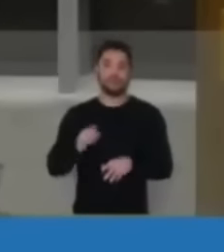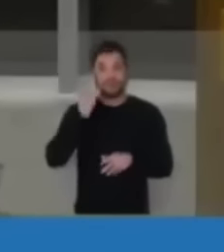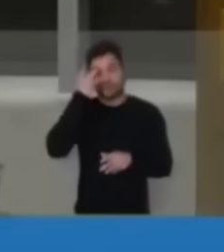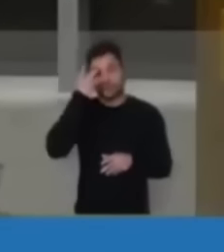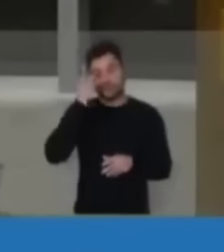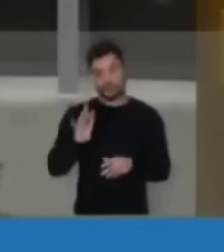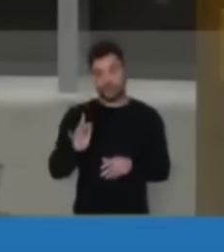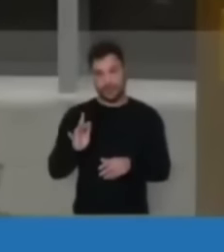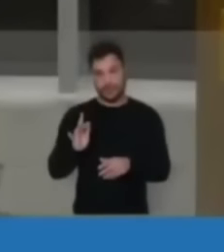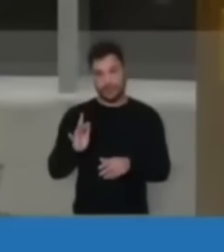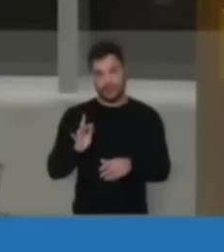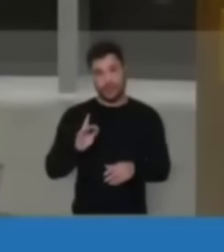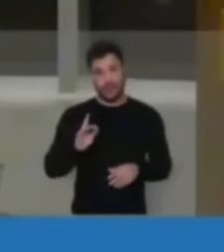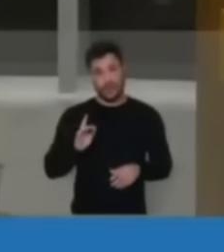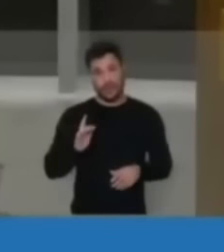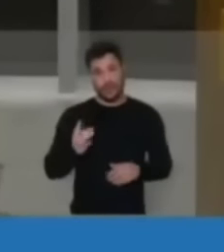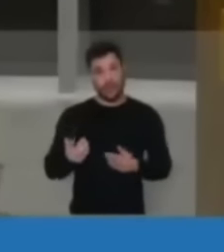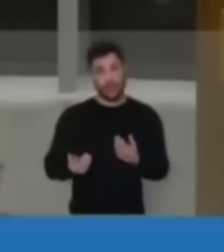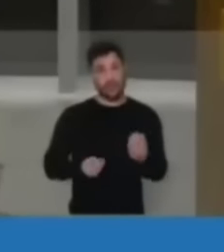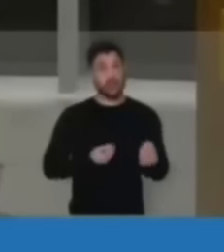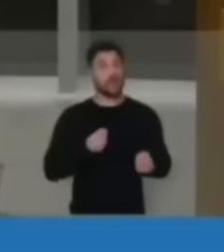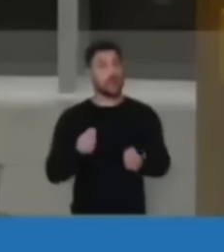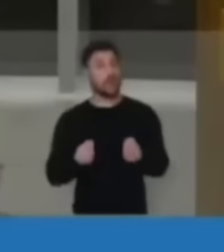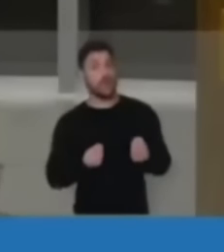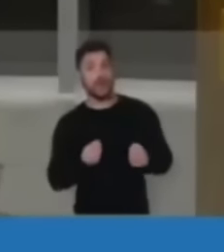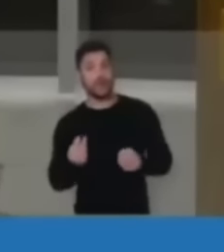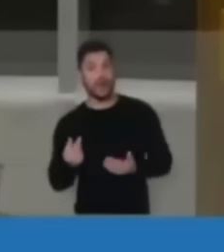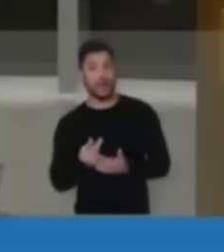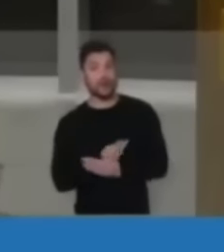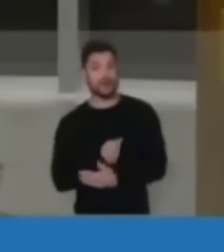nem discutindo as causas dessa coisa toda.